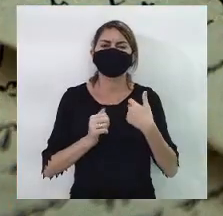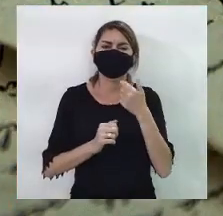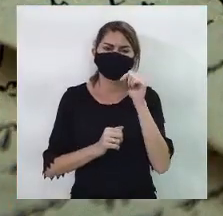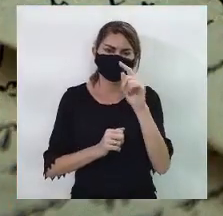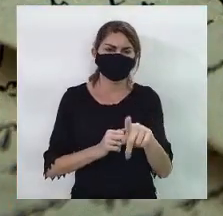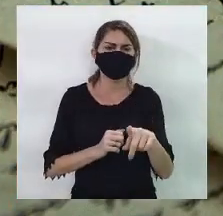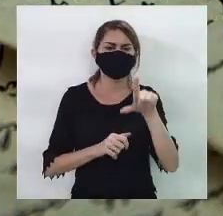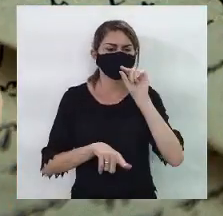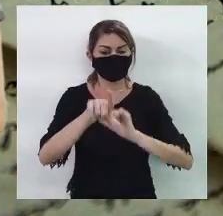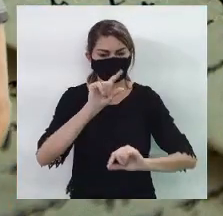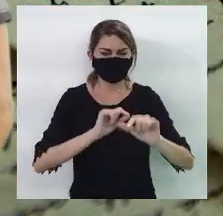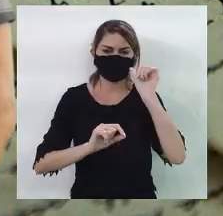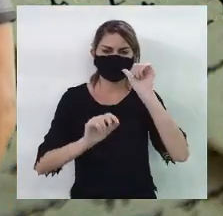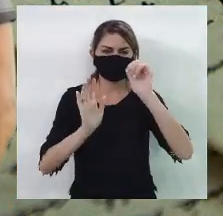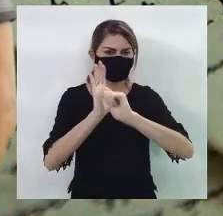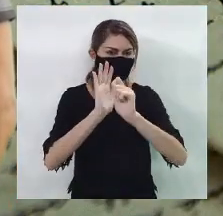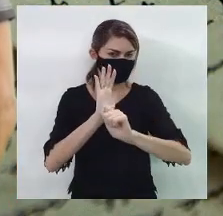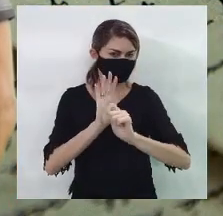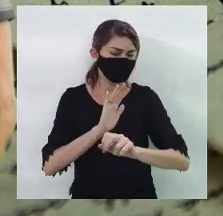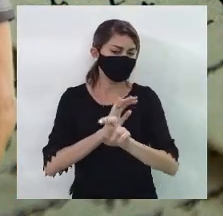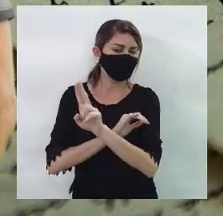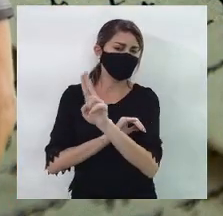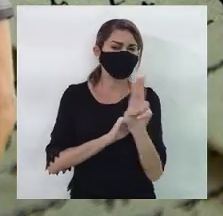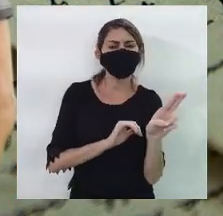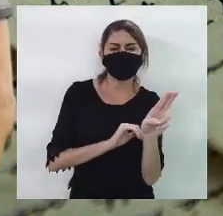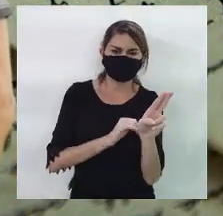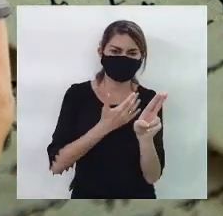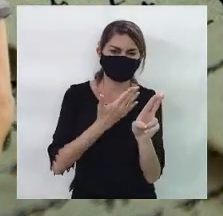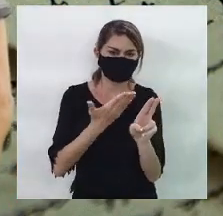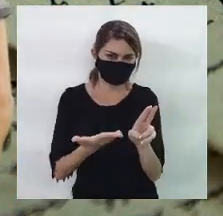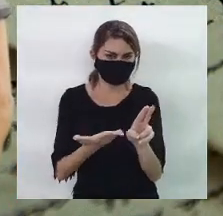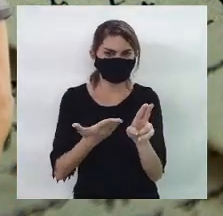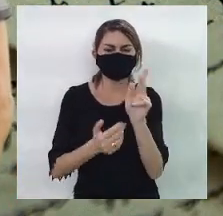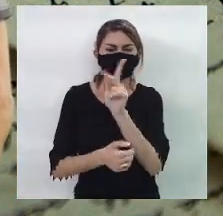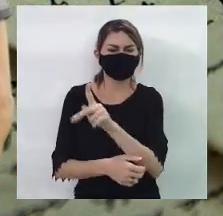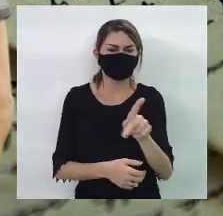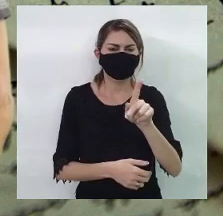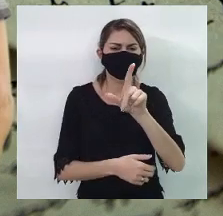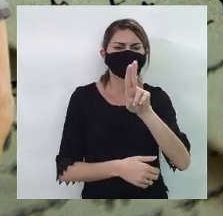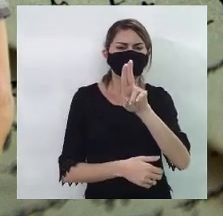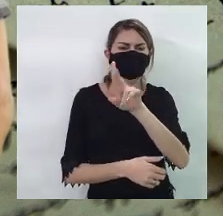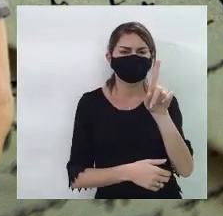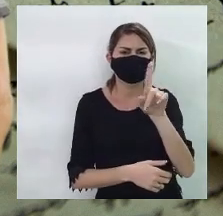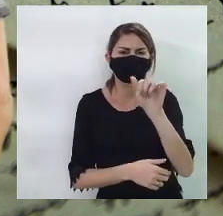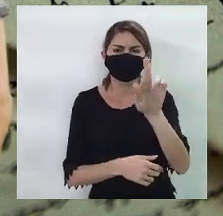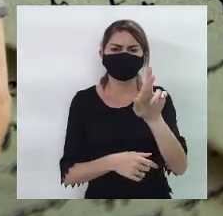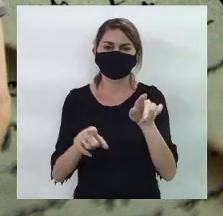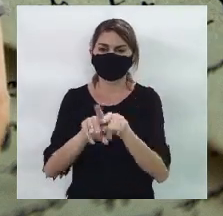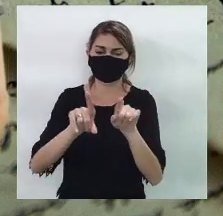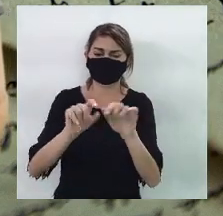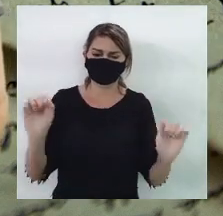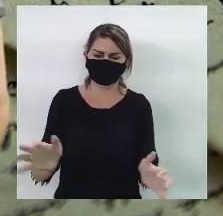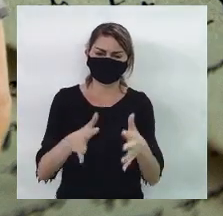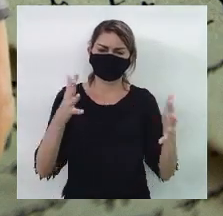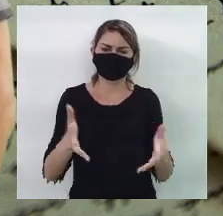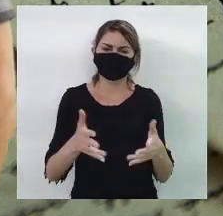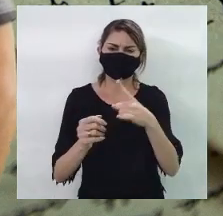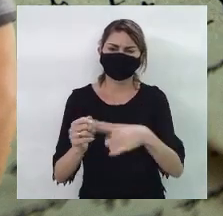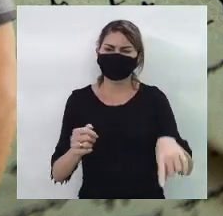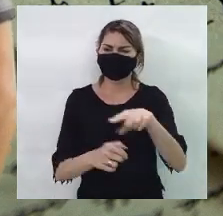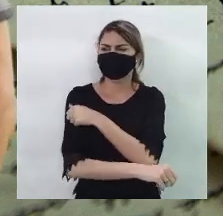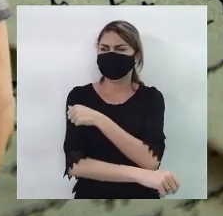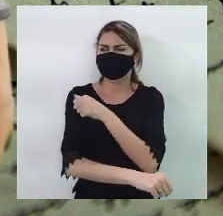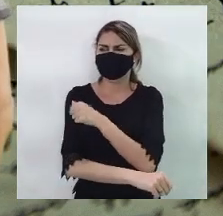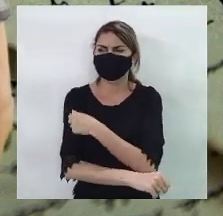essa escolha de uma escritora, um grande nome desse, certo? A professora Luzilá, também para incentivar nossas